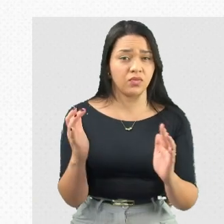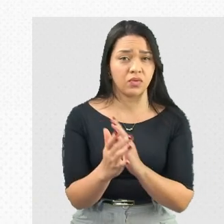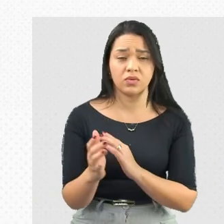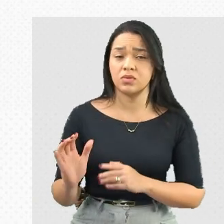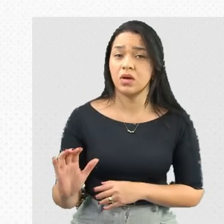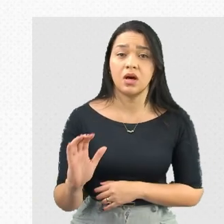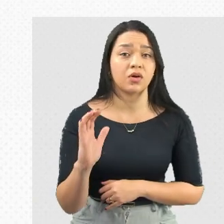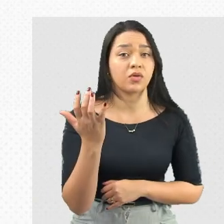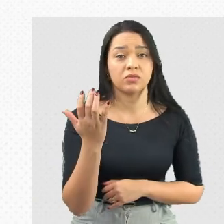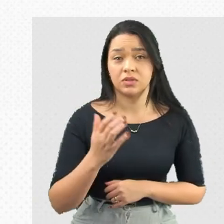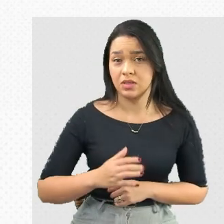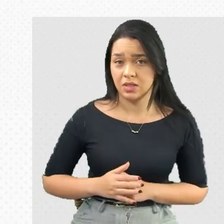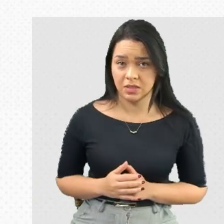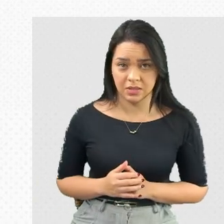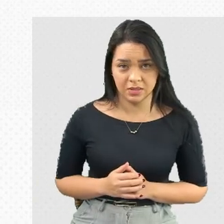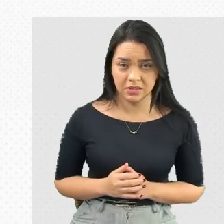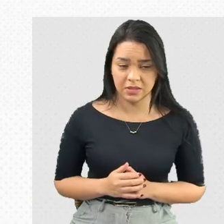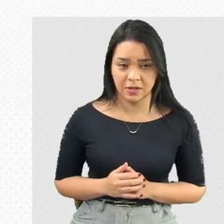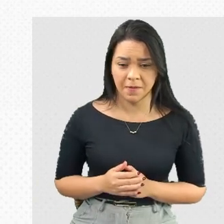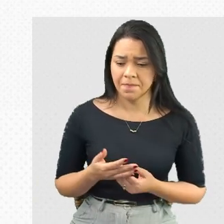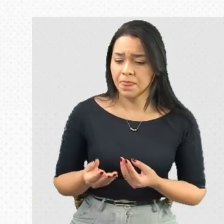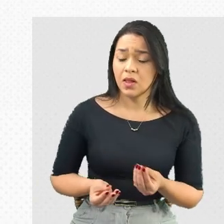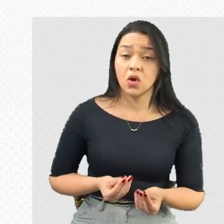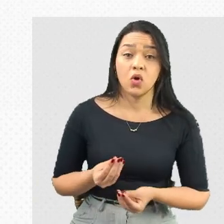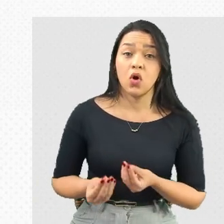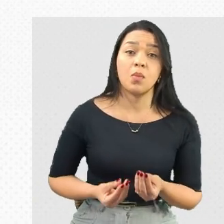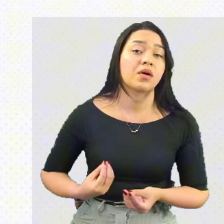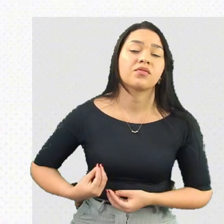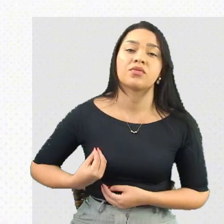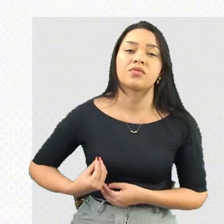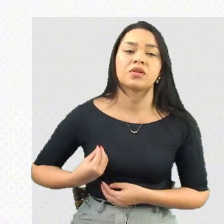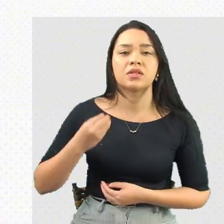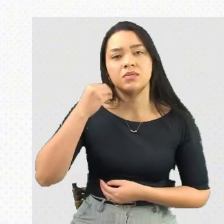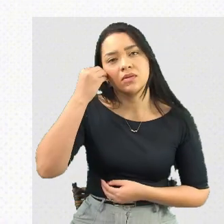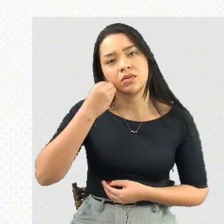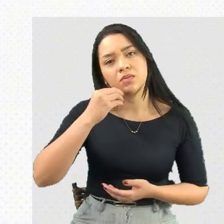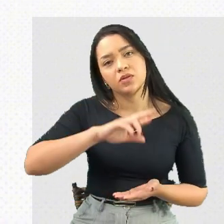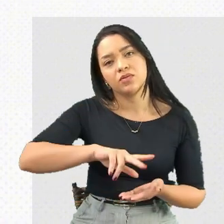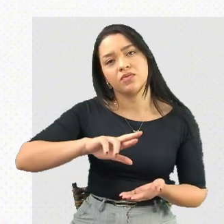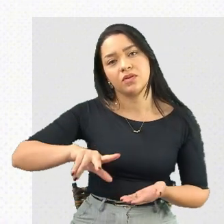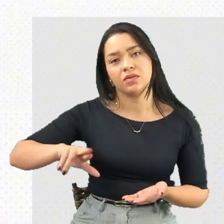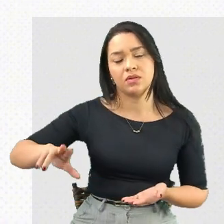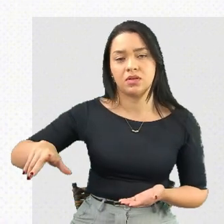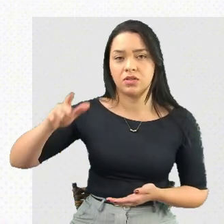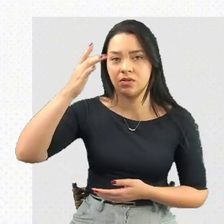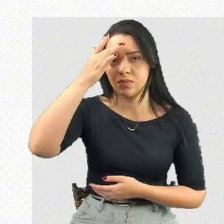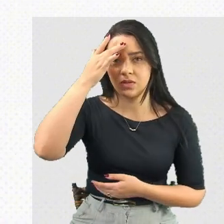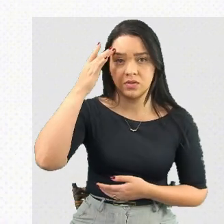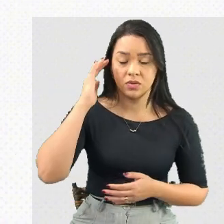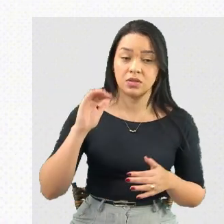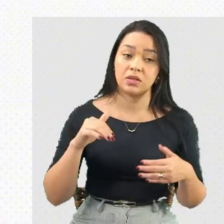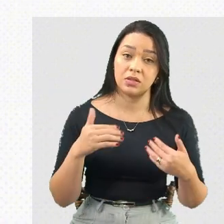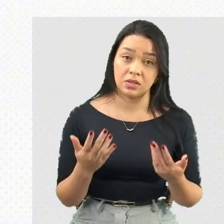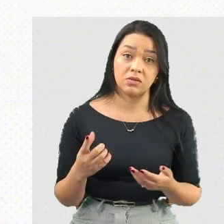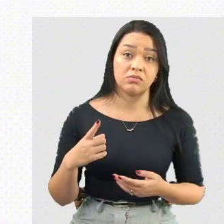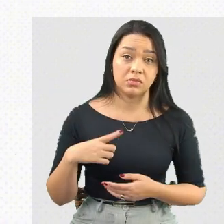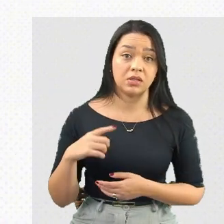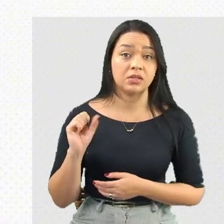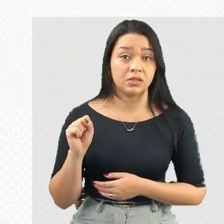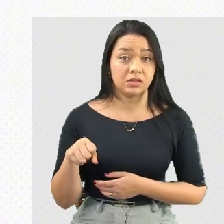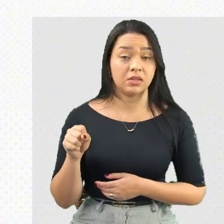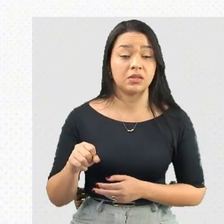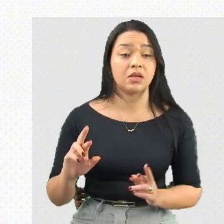tá? Como ele é vivido e experimentado pelas diferentes pessoas, né? Então a gente tem aí um cenário dessas